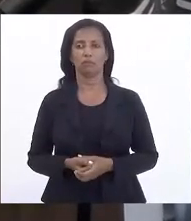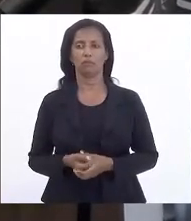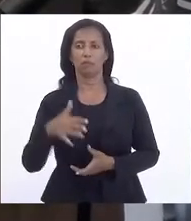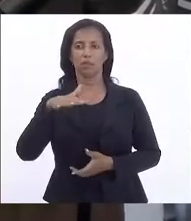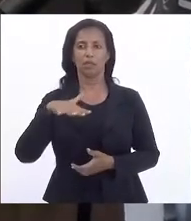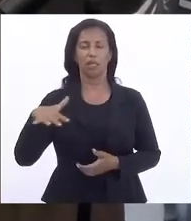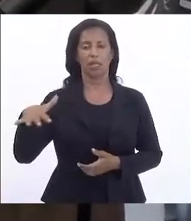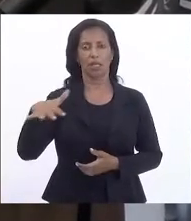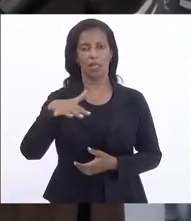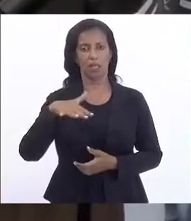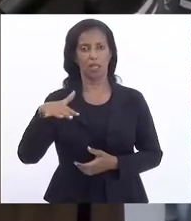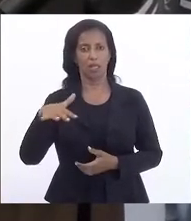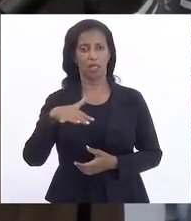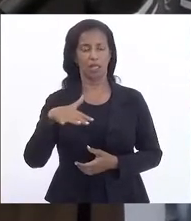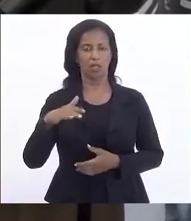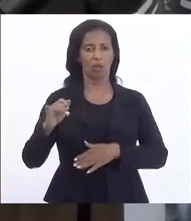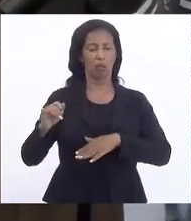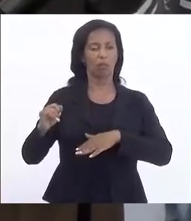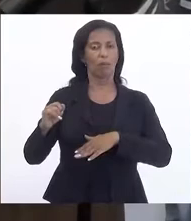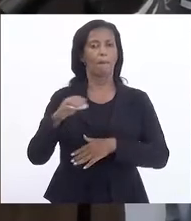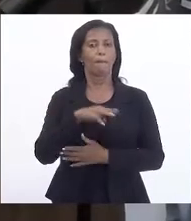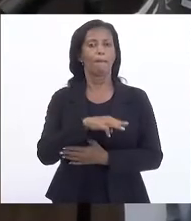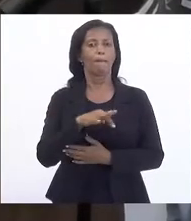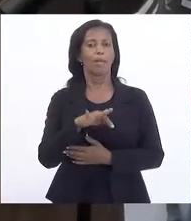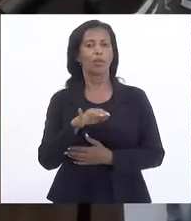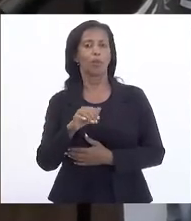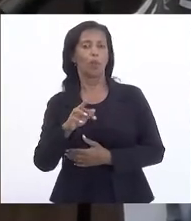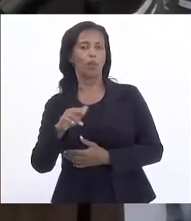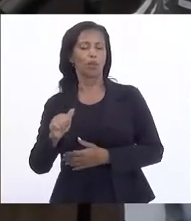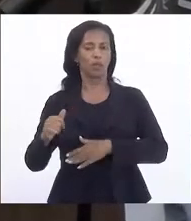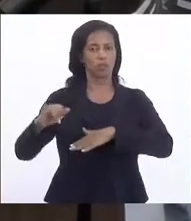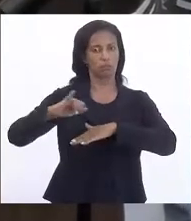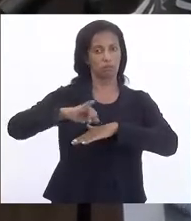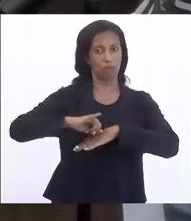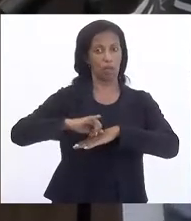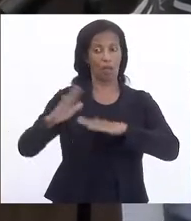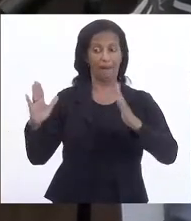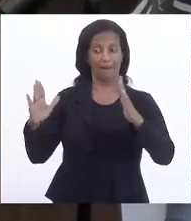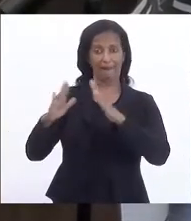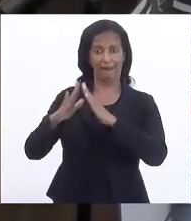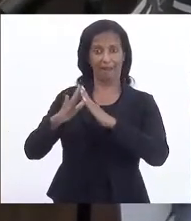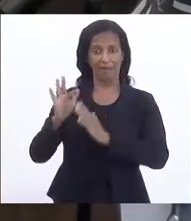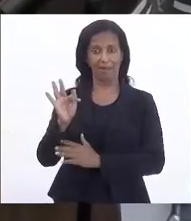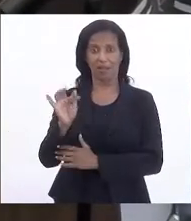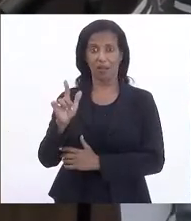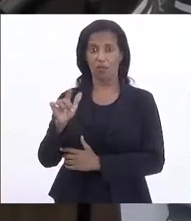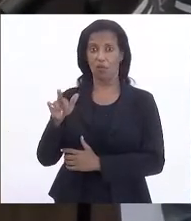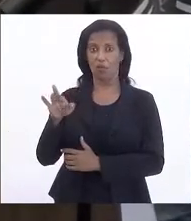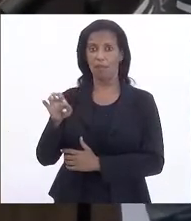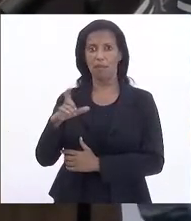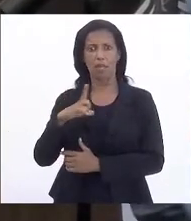região metropolitana em especial a casa fluminense tem uma capacidade enorme